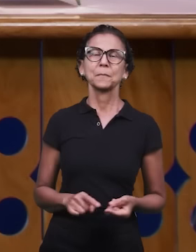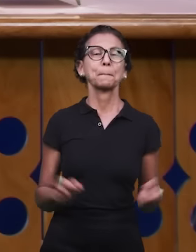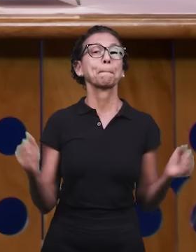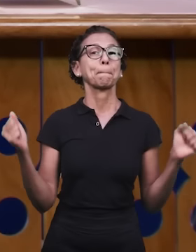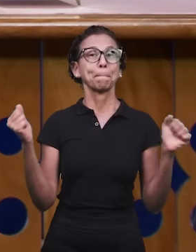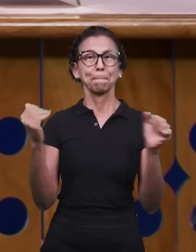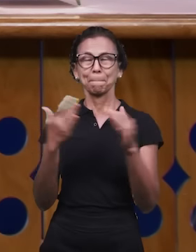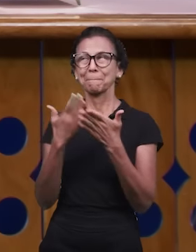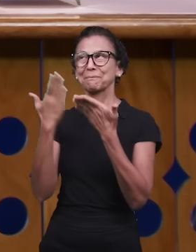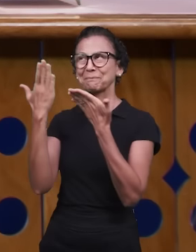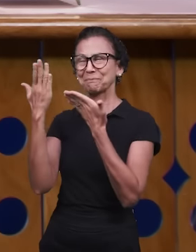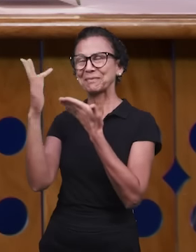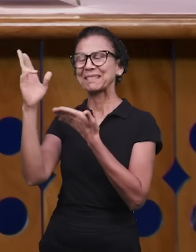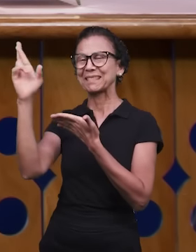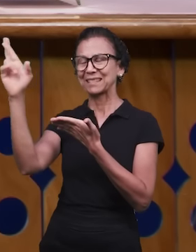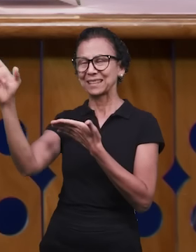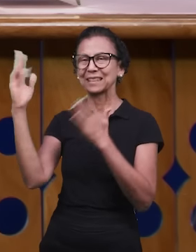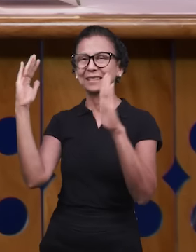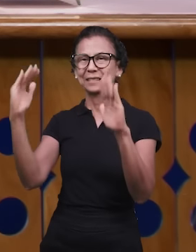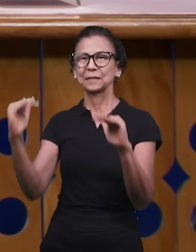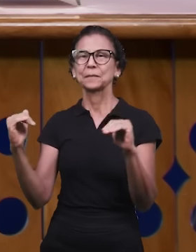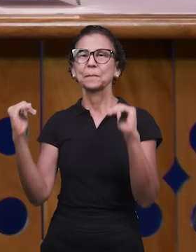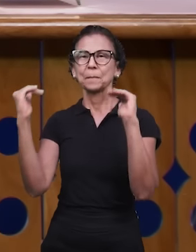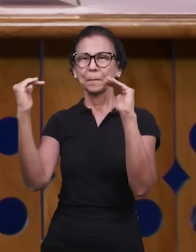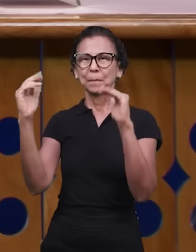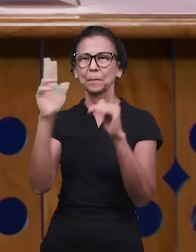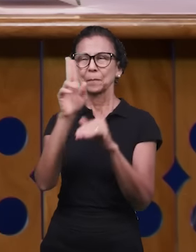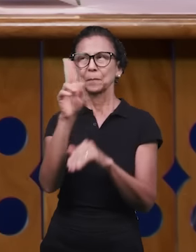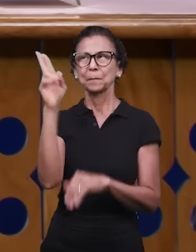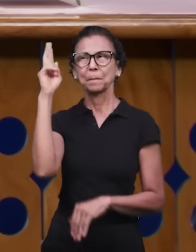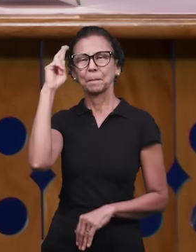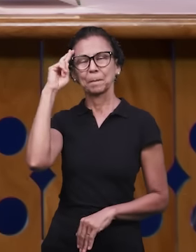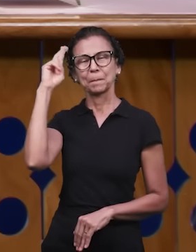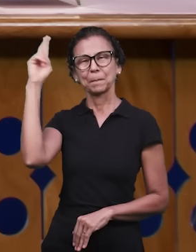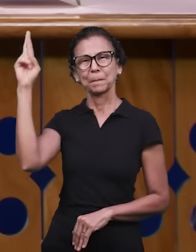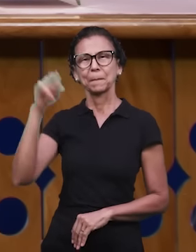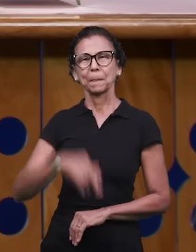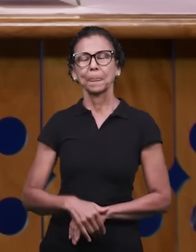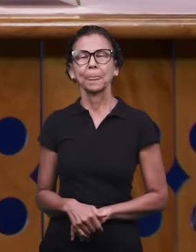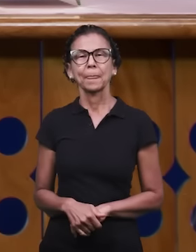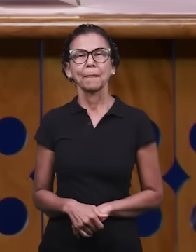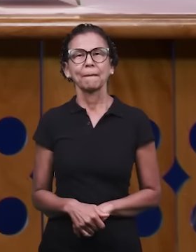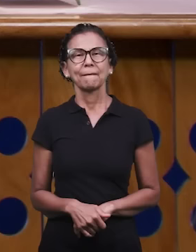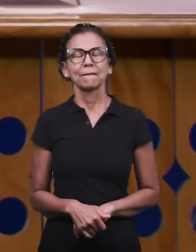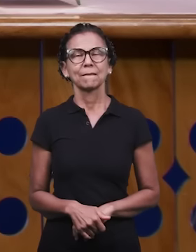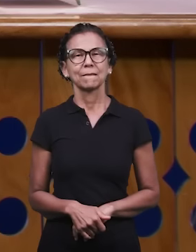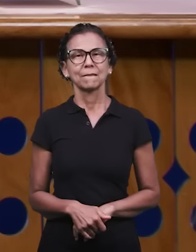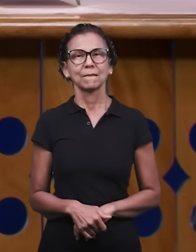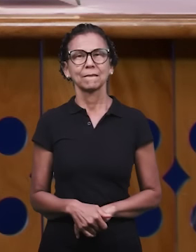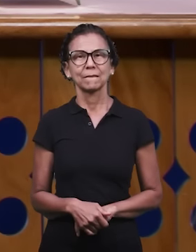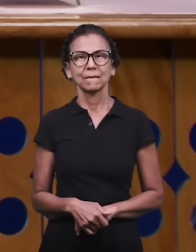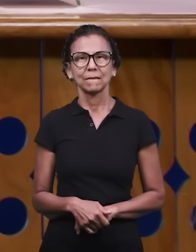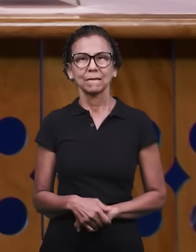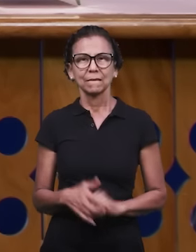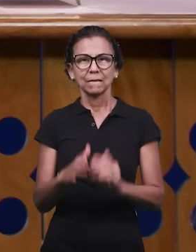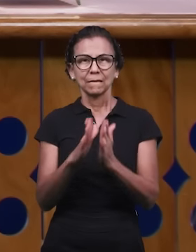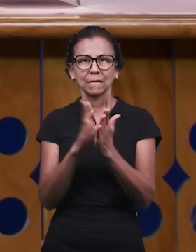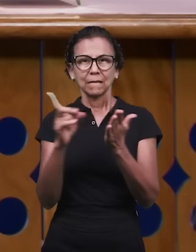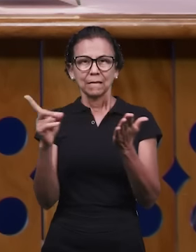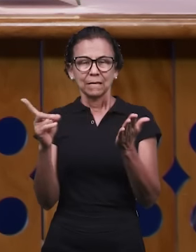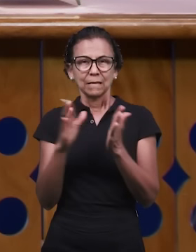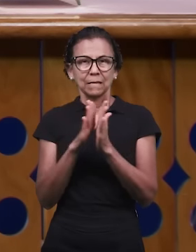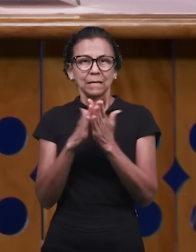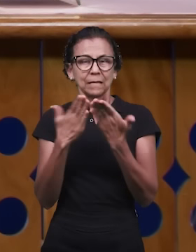Glórias ao Senhor, louvado seja o nosso Deus. Vamos abrir as nossas Bíblias agora